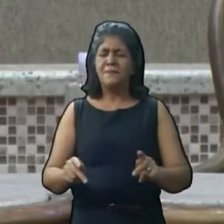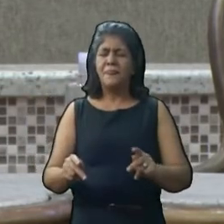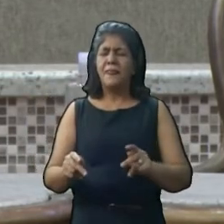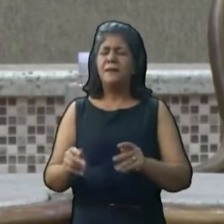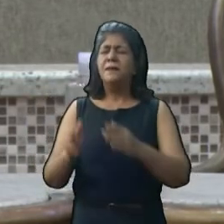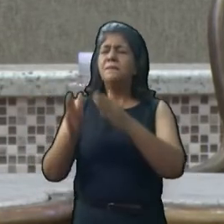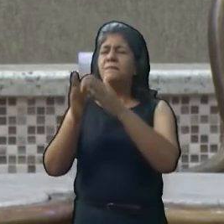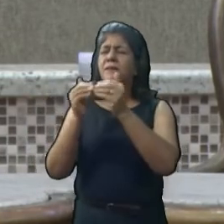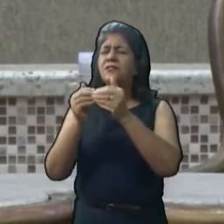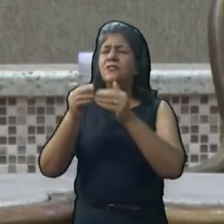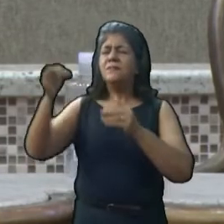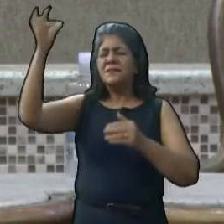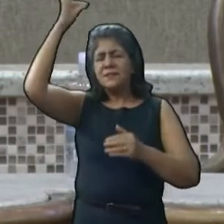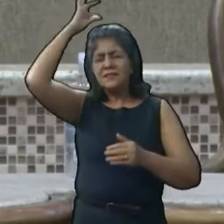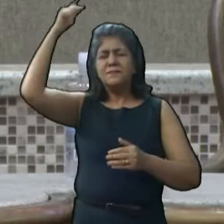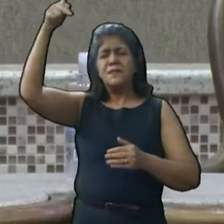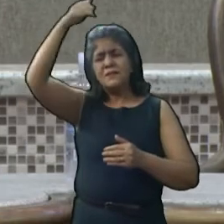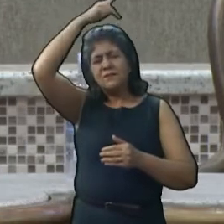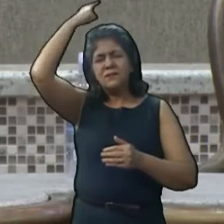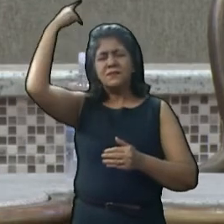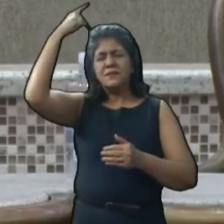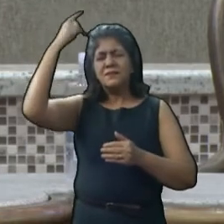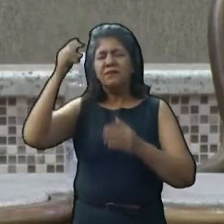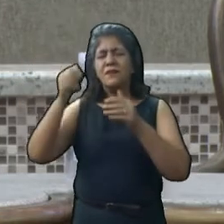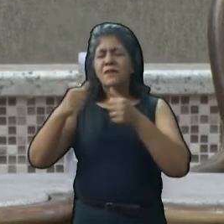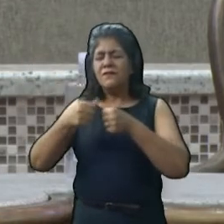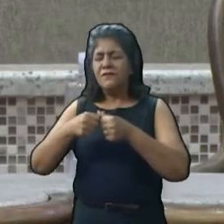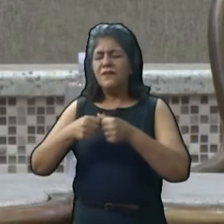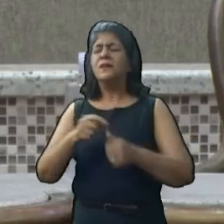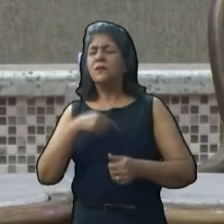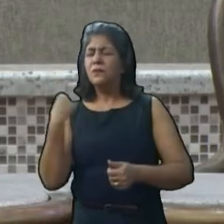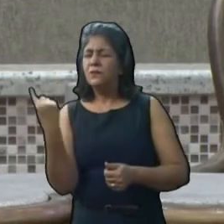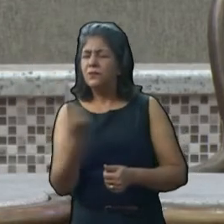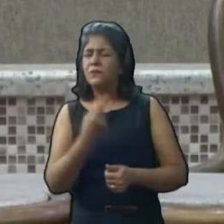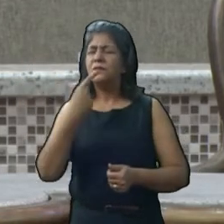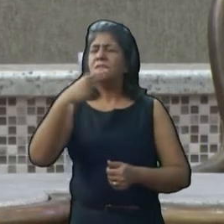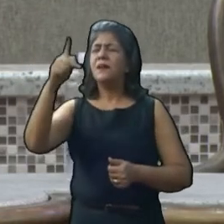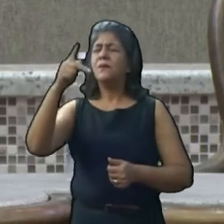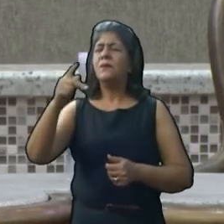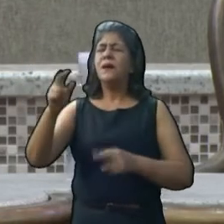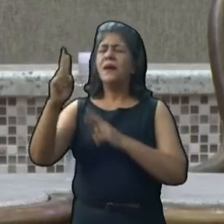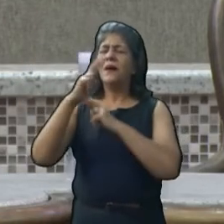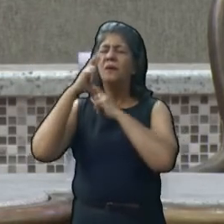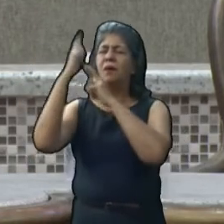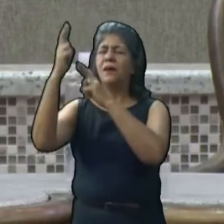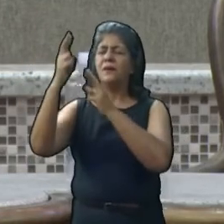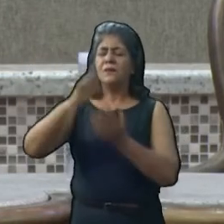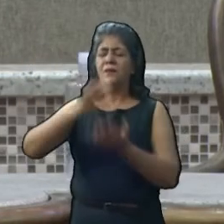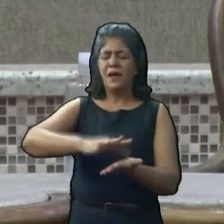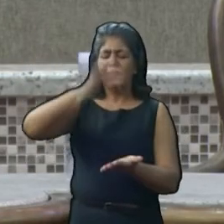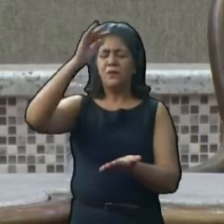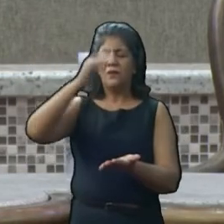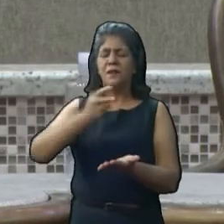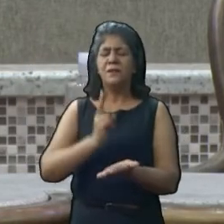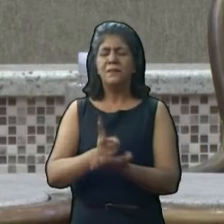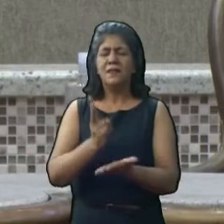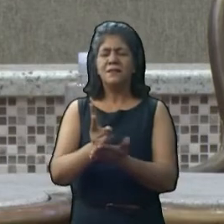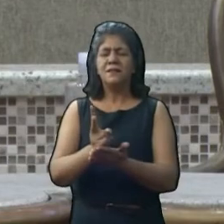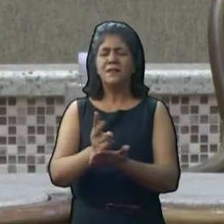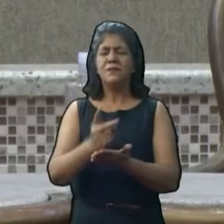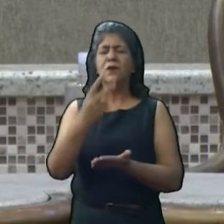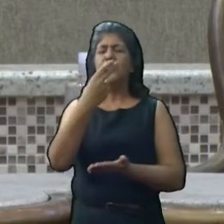teu e o reino o poder ea glória para sempre no nome da autoridade de jesus cristo nós oramos